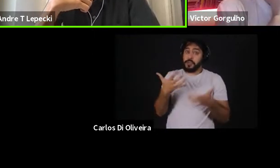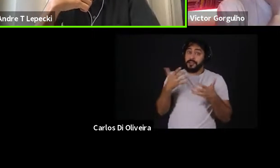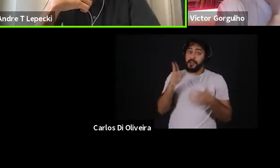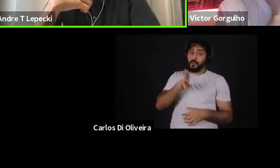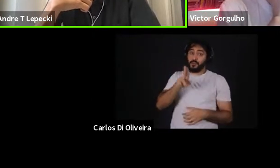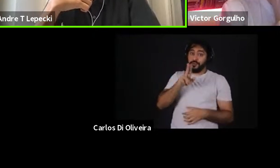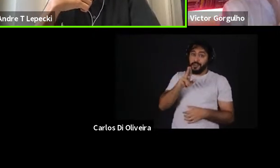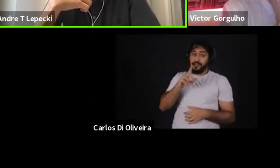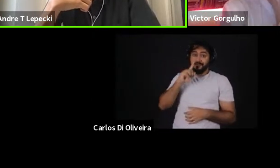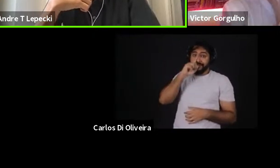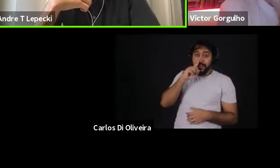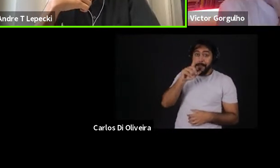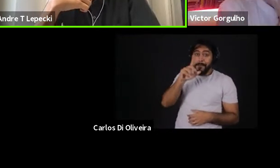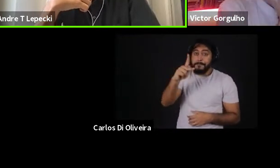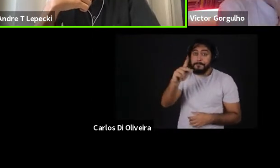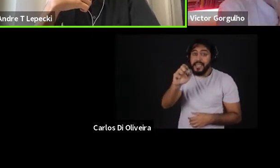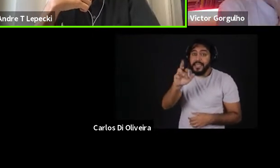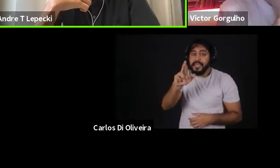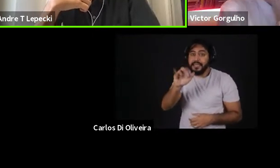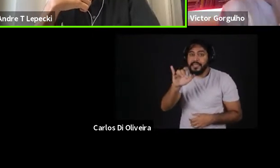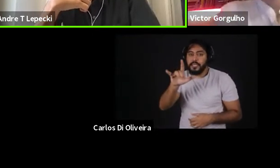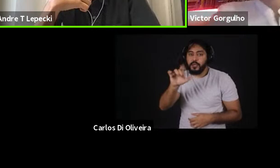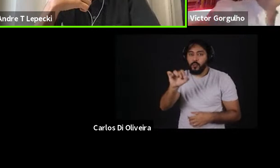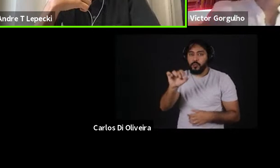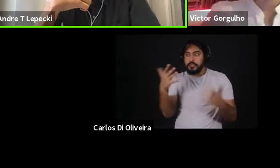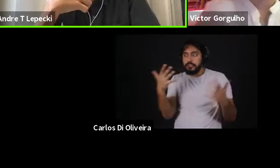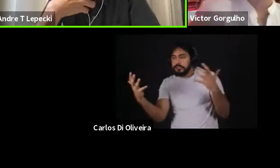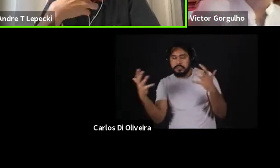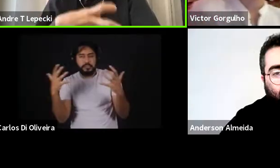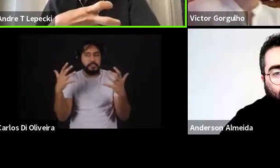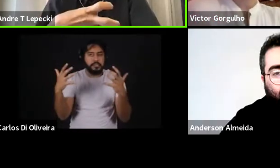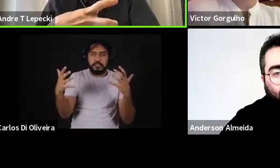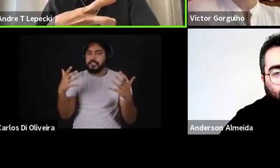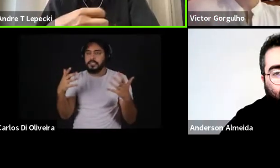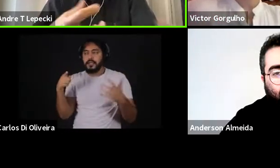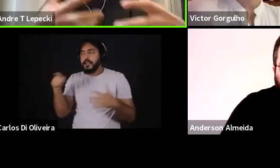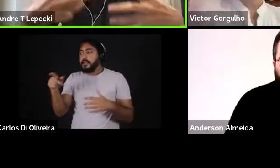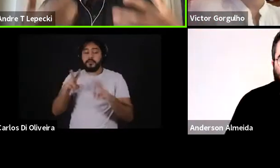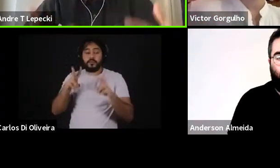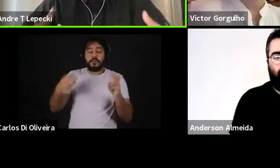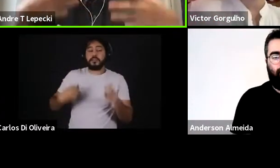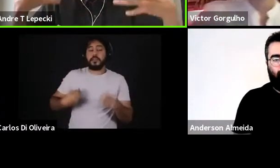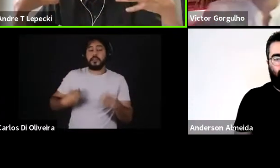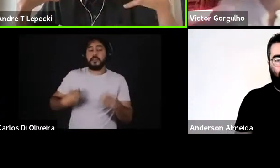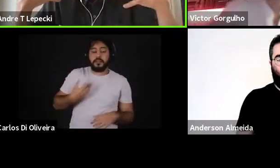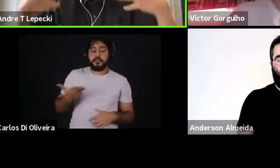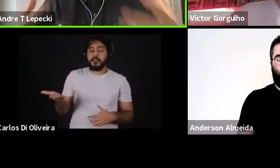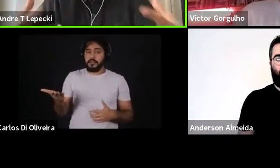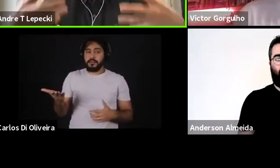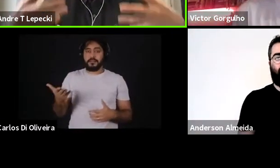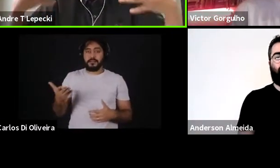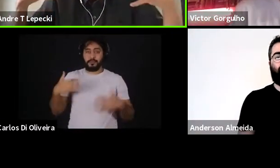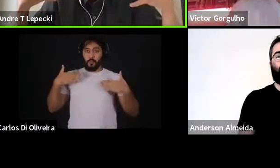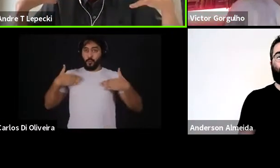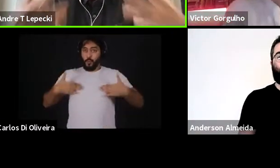perigo e risco, e essa questão da presença do corpo